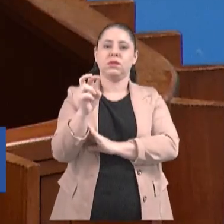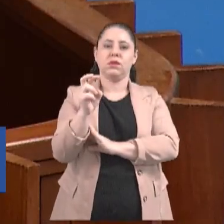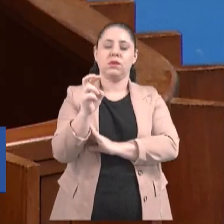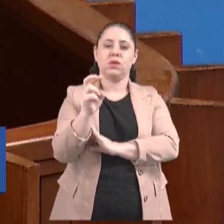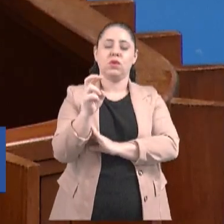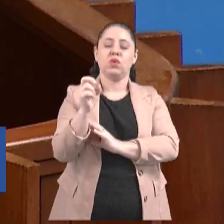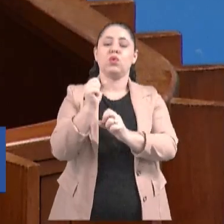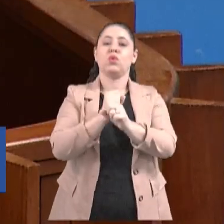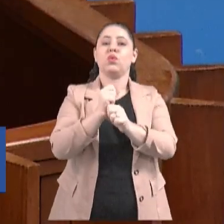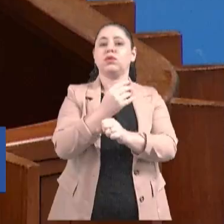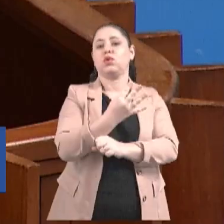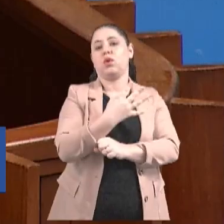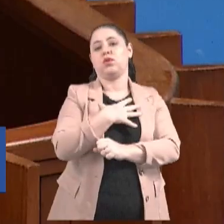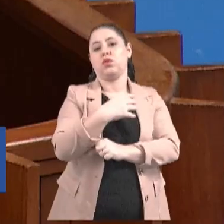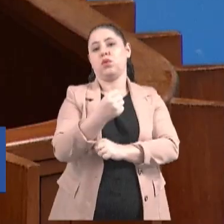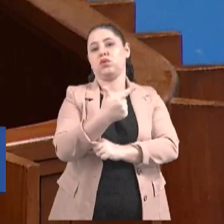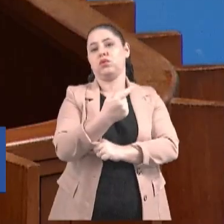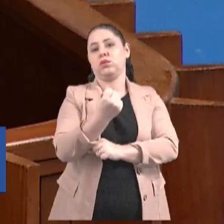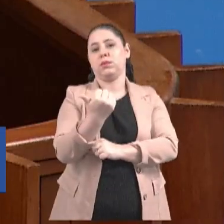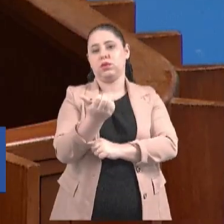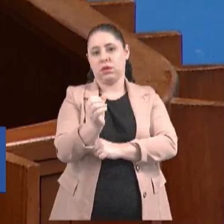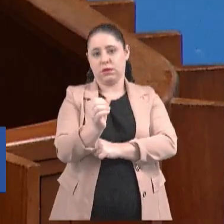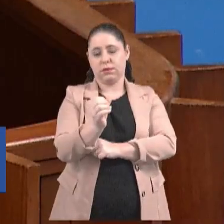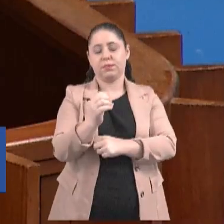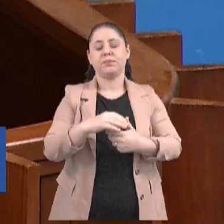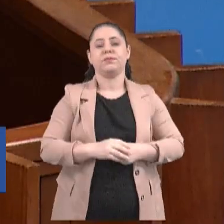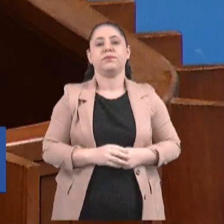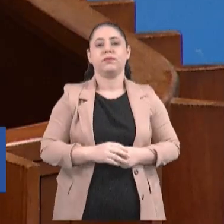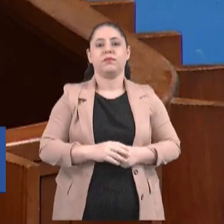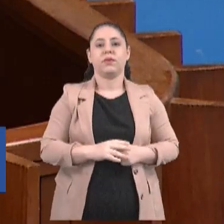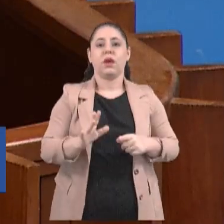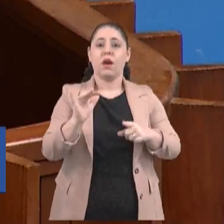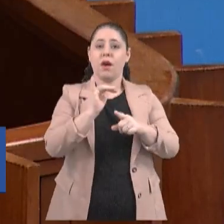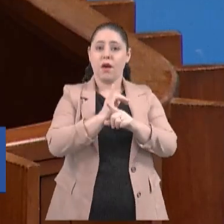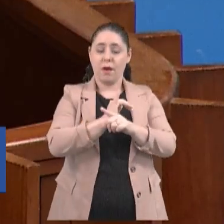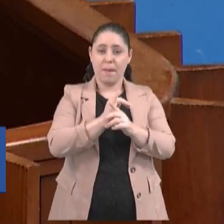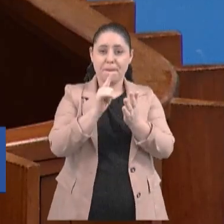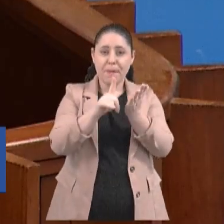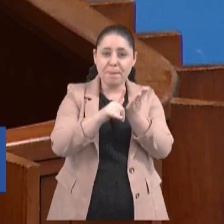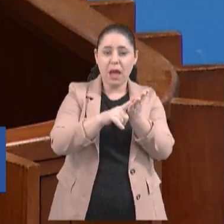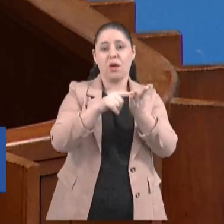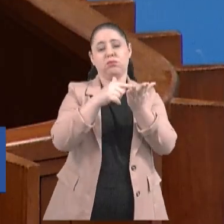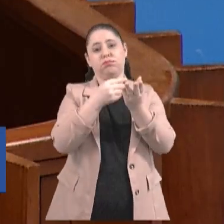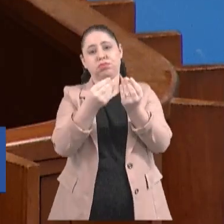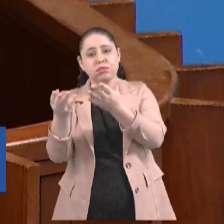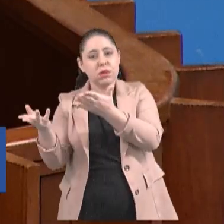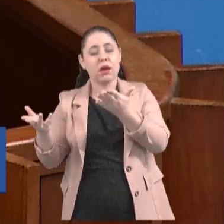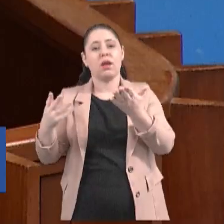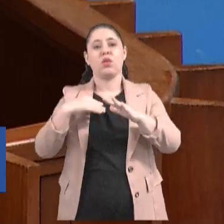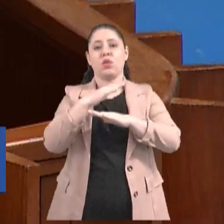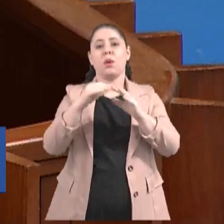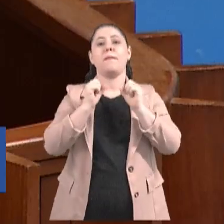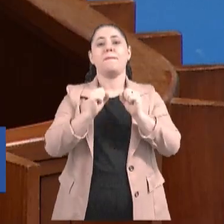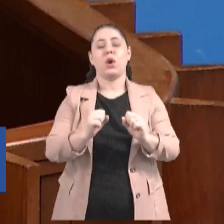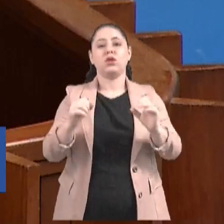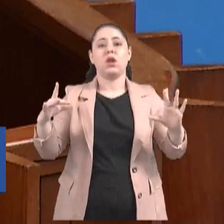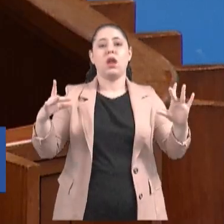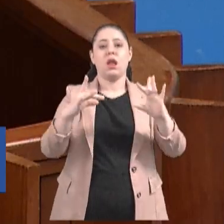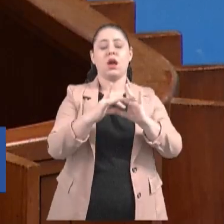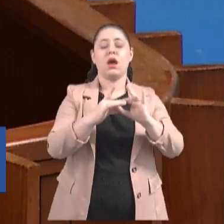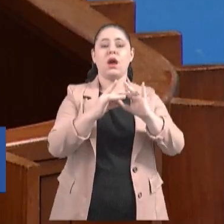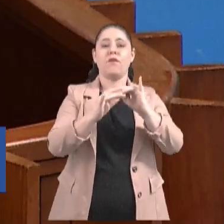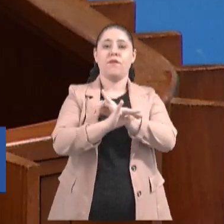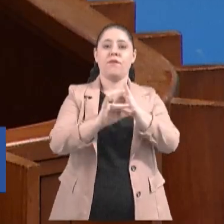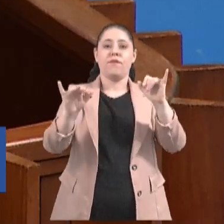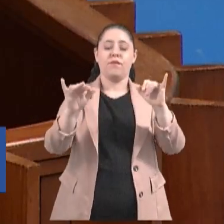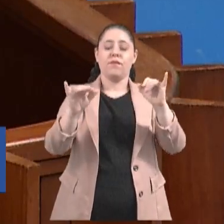3.945, de 4 de agosto de 2010. Os materiais da campanha alusivo à semana poderão ser veiculados